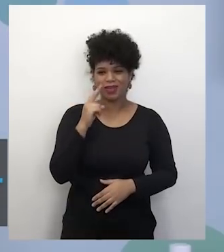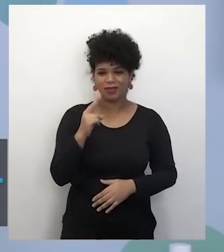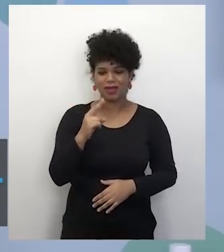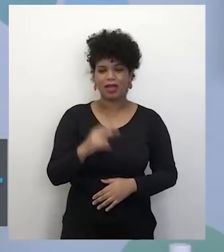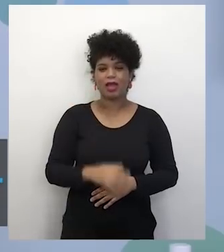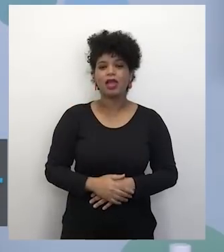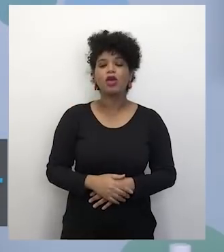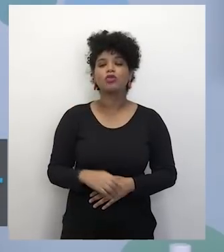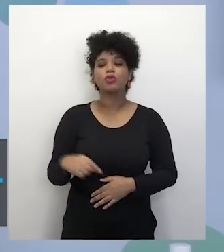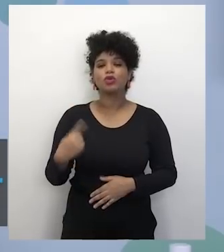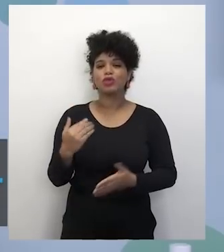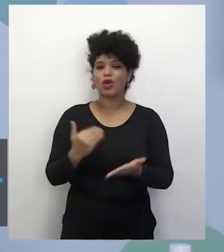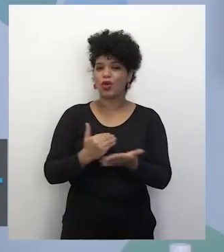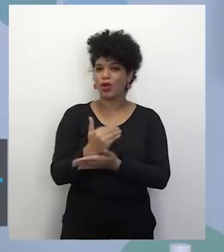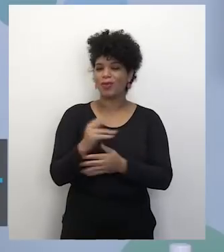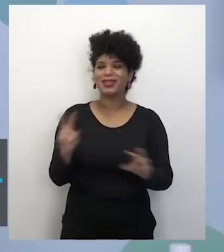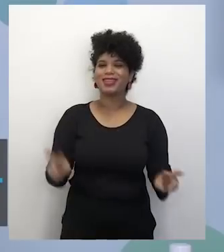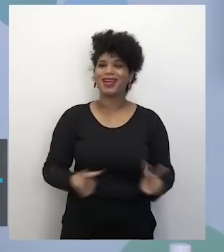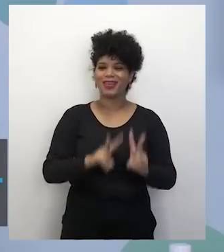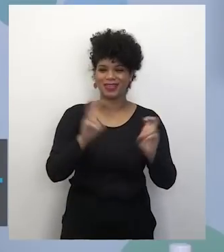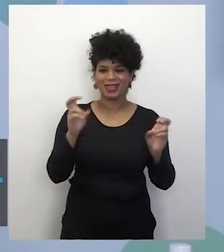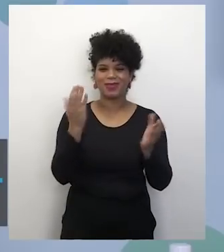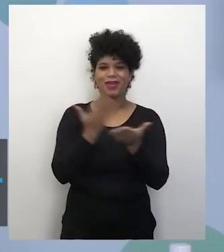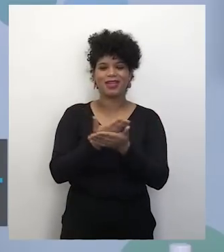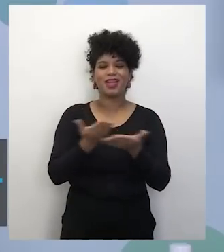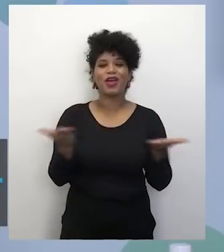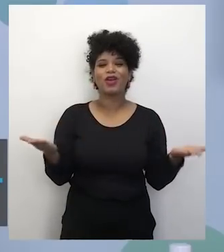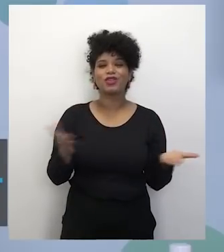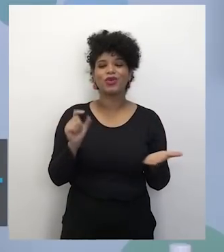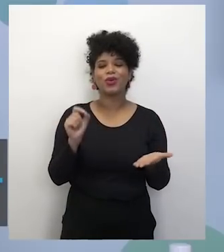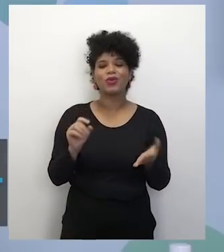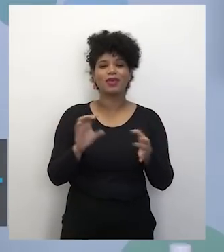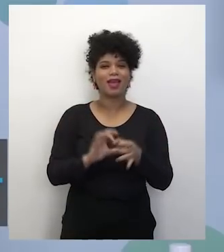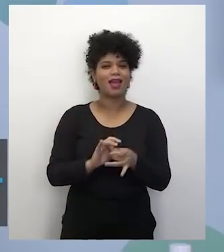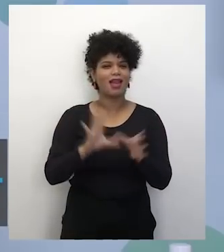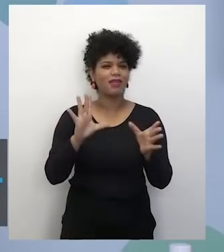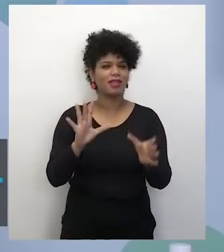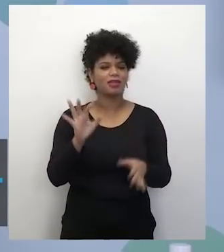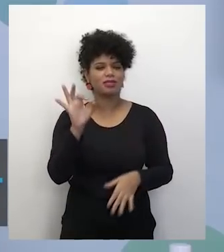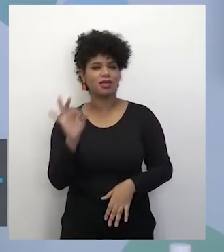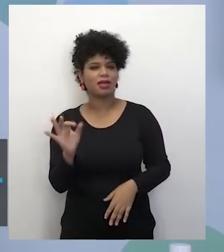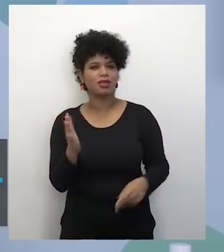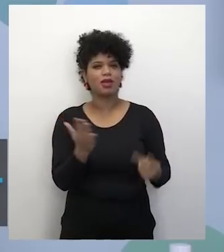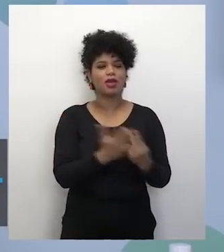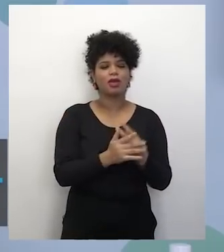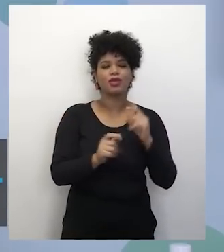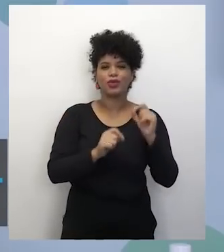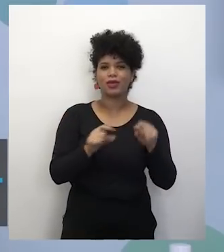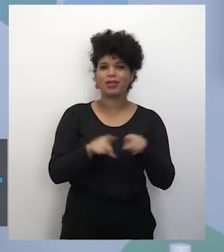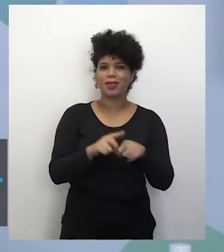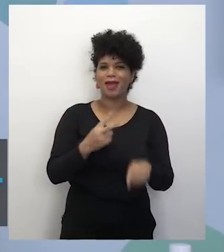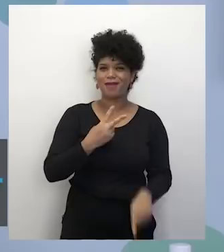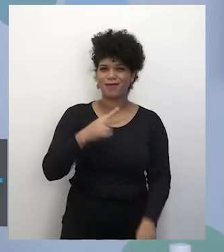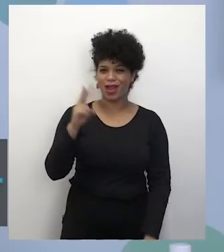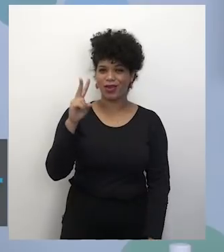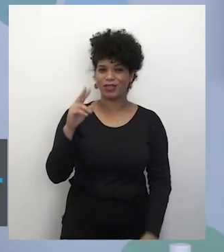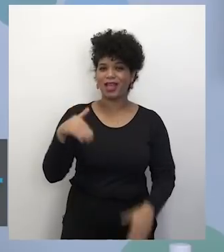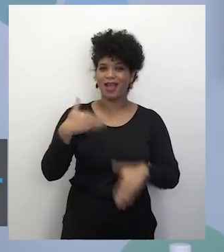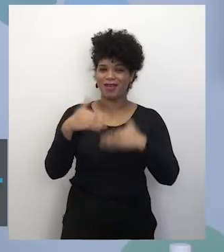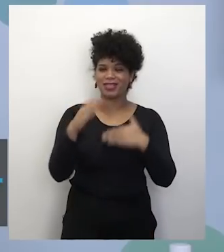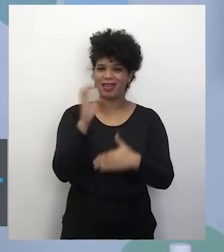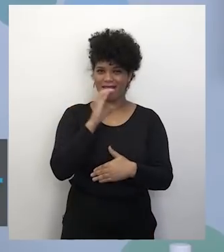gente vai começar o tema da nossa aula, que é a liberdade, o certo e o errado e os valores. Então, eu vou avançar